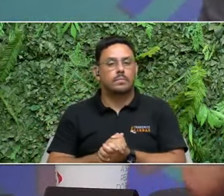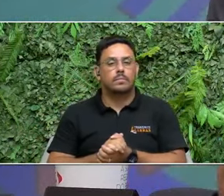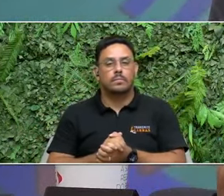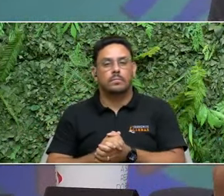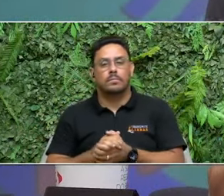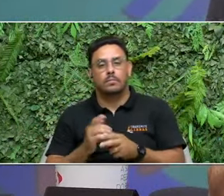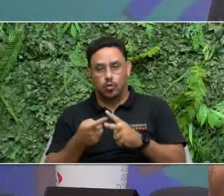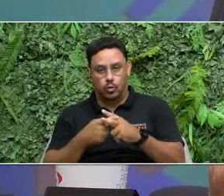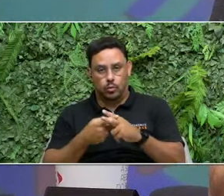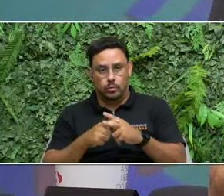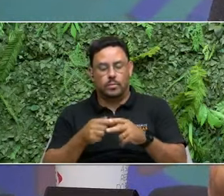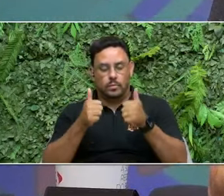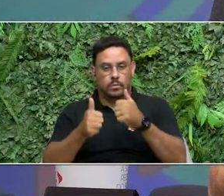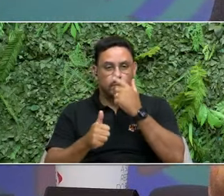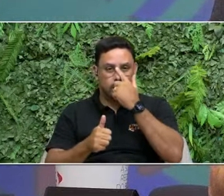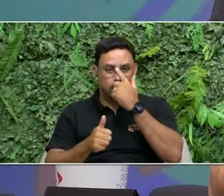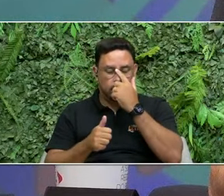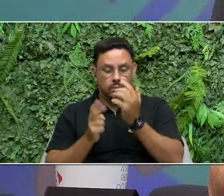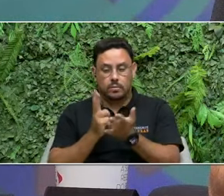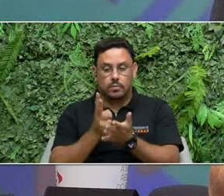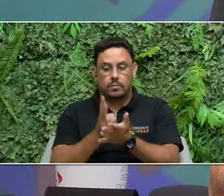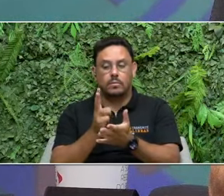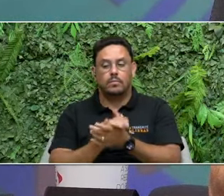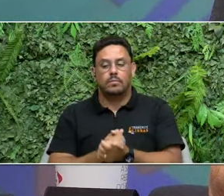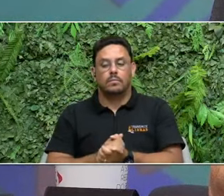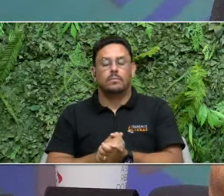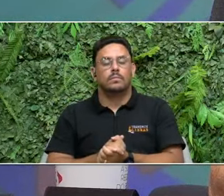voltou Então continua